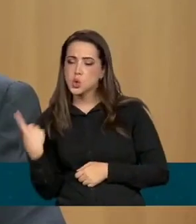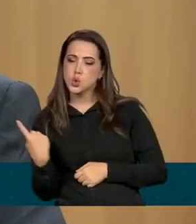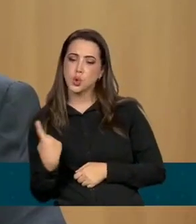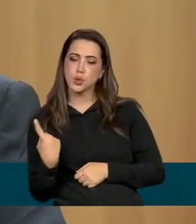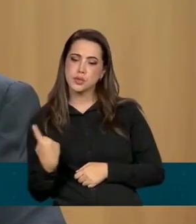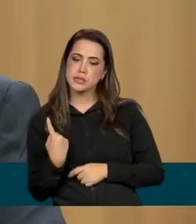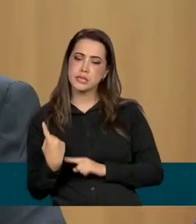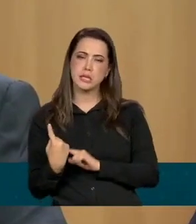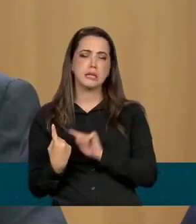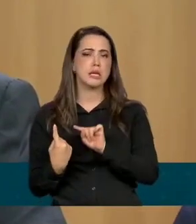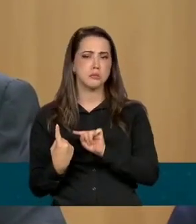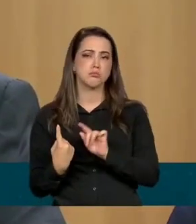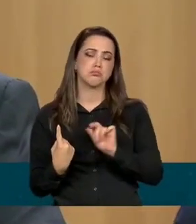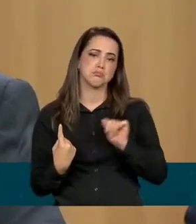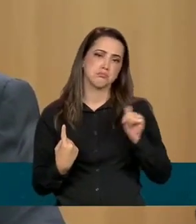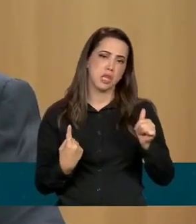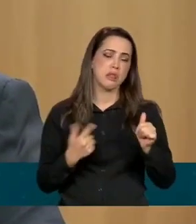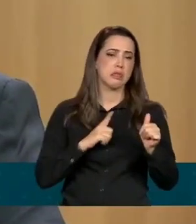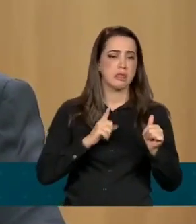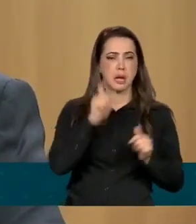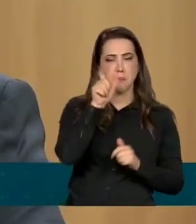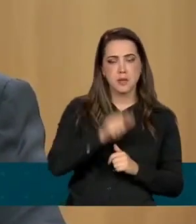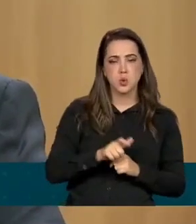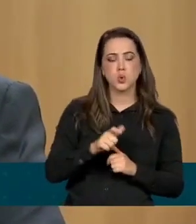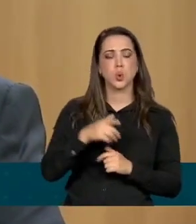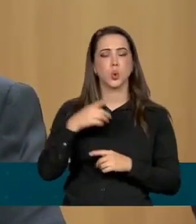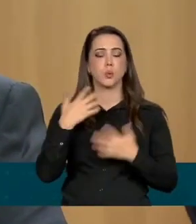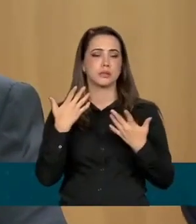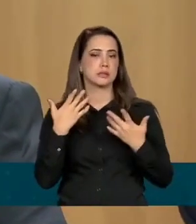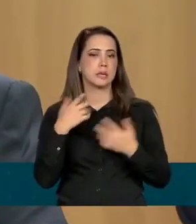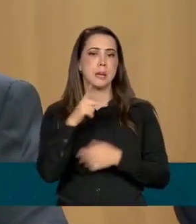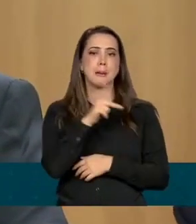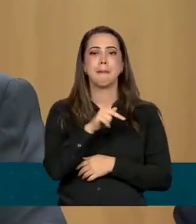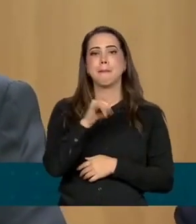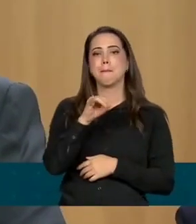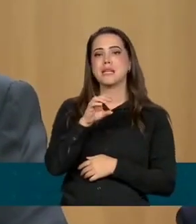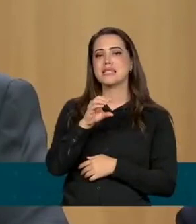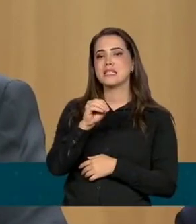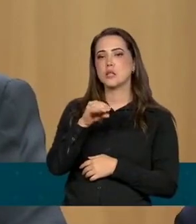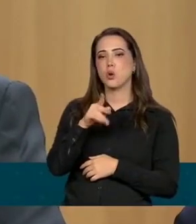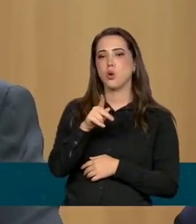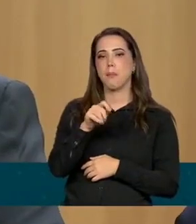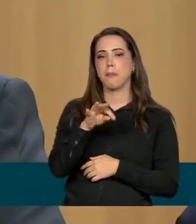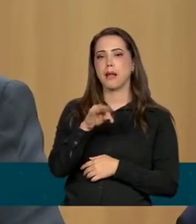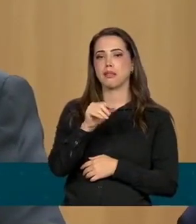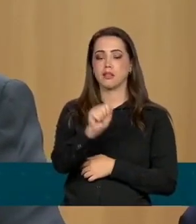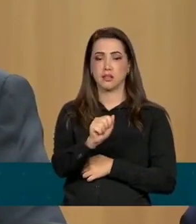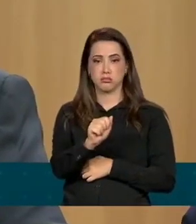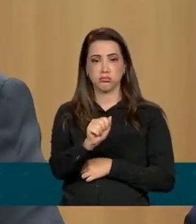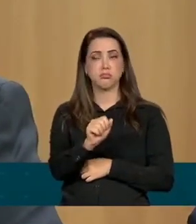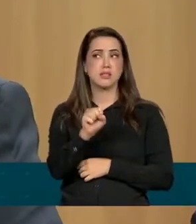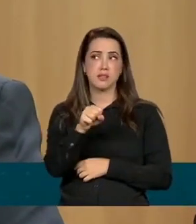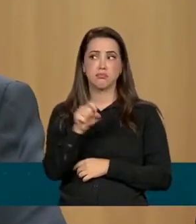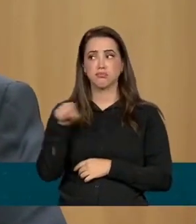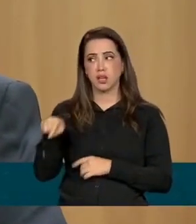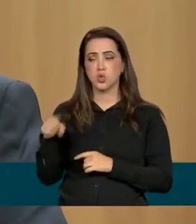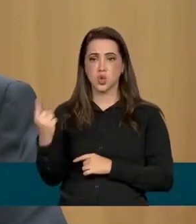de oportunistas, há ação de psicopatas, sim, mas há também uma orquestração